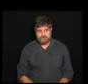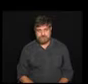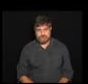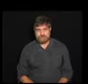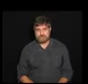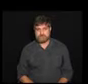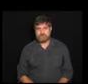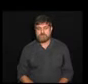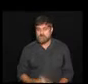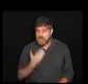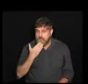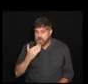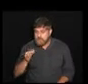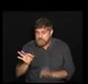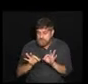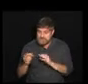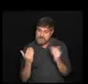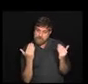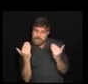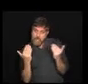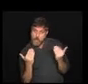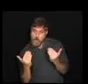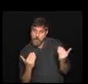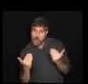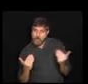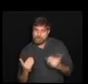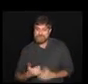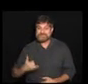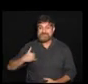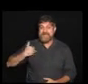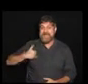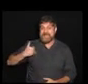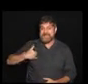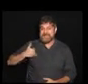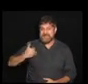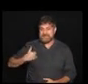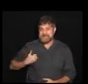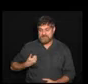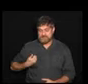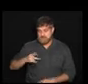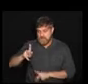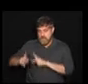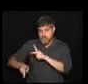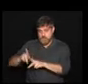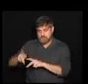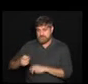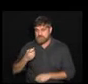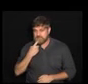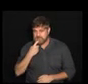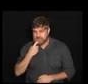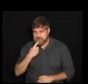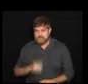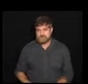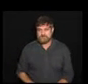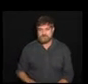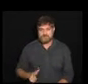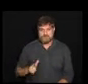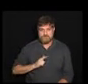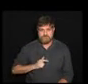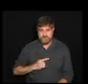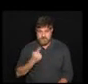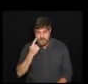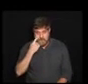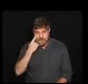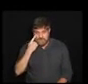É isso aqui, eu pedi para fazer a comparação da pirâmide etária da nossa população. Isso aqui é a nossa população. Vocês veem que